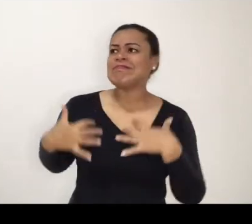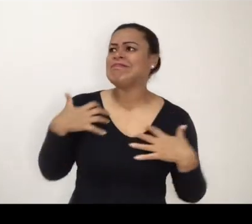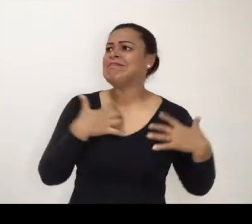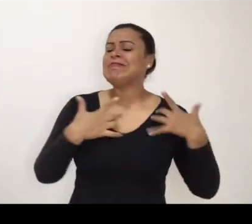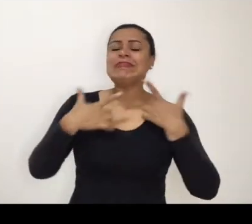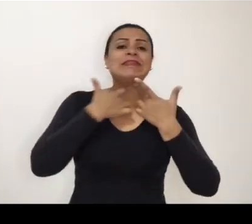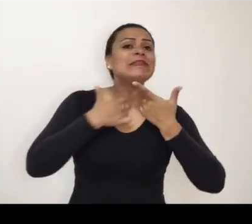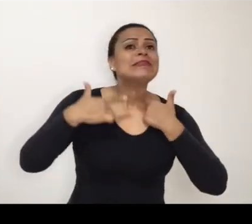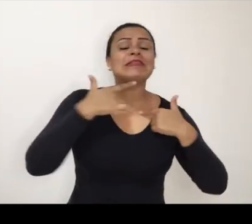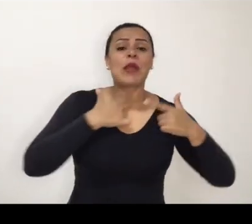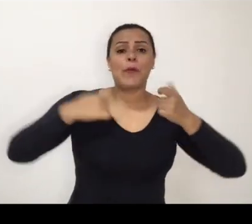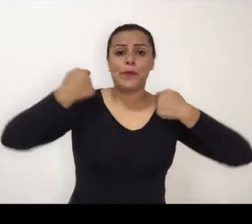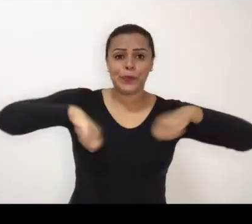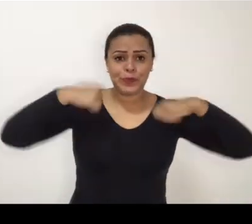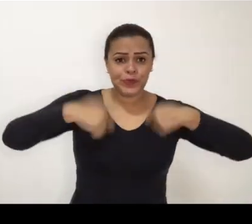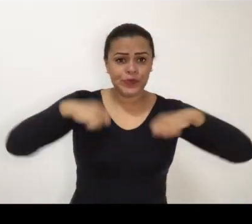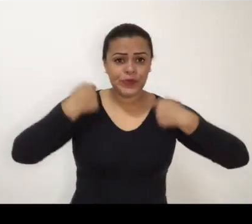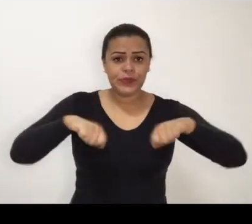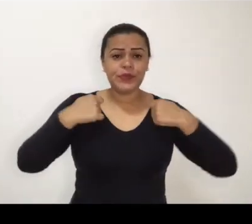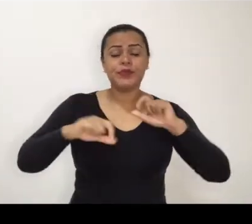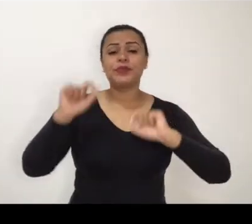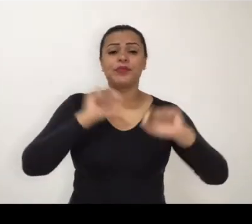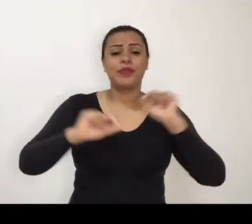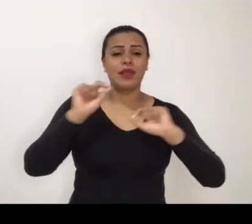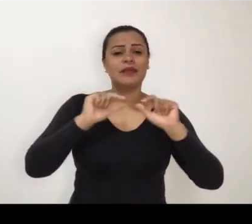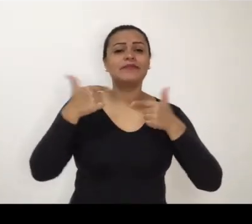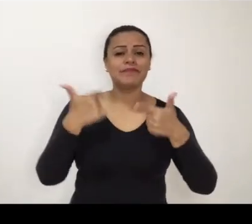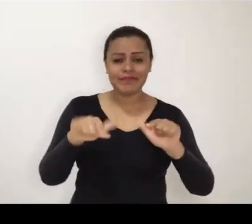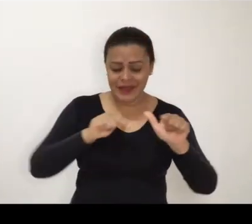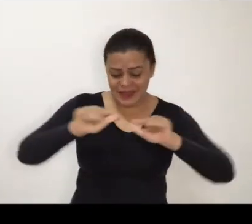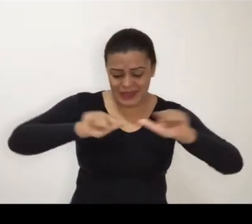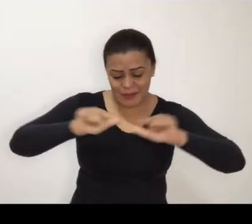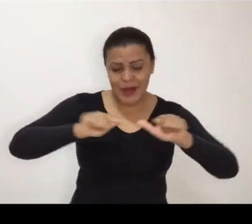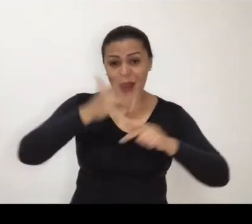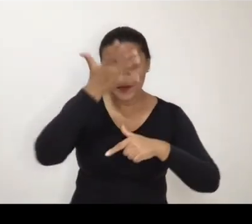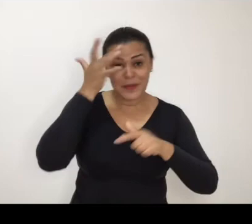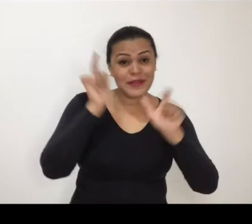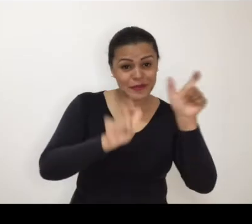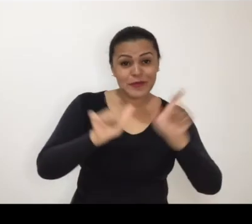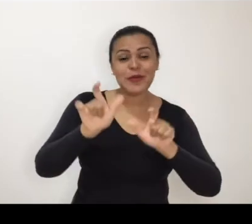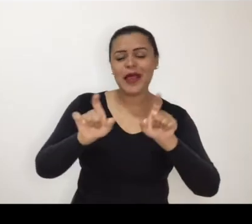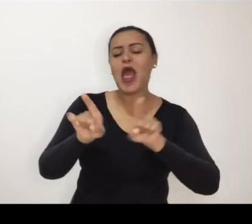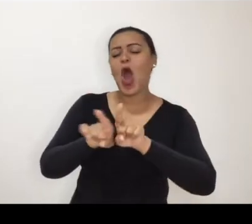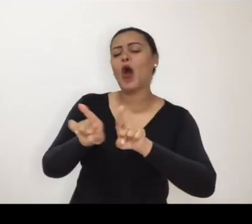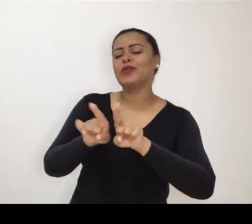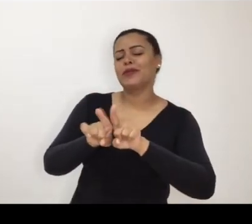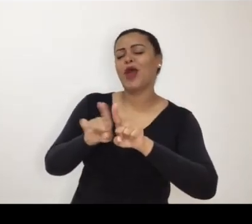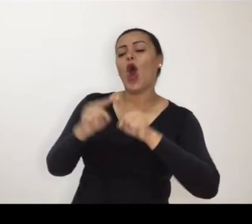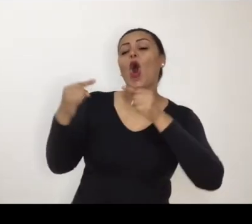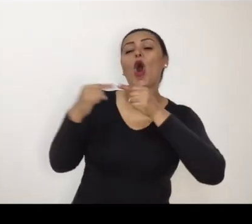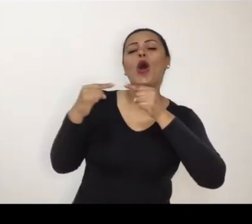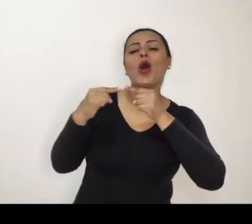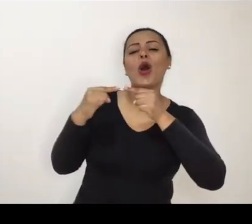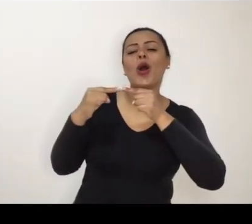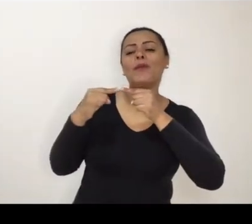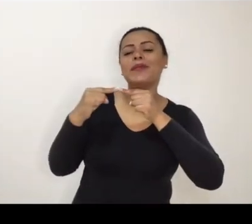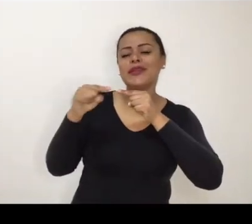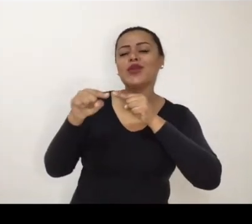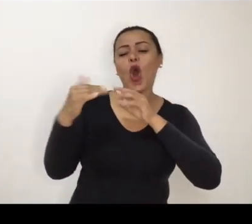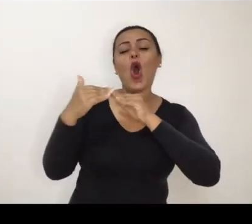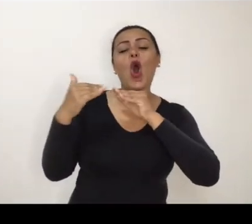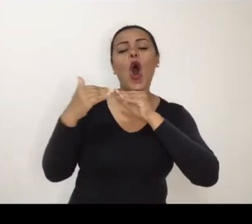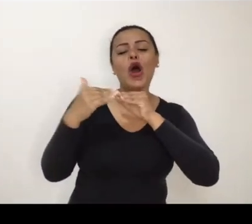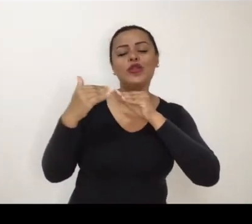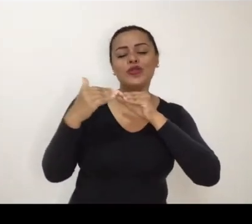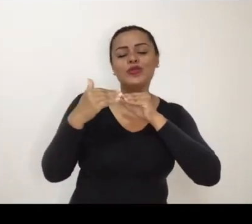essa necessidade de estar trabalhando com pessoas. Eu acho que eu compactuo um pouco com o que Milena coloca, né?